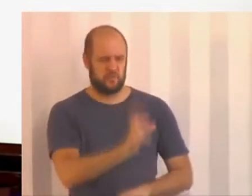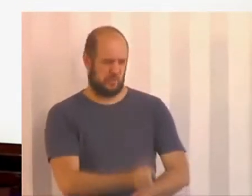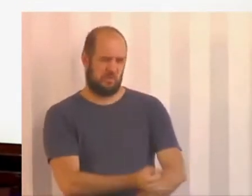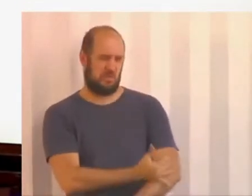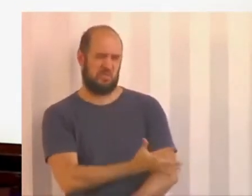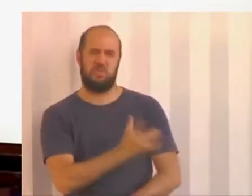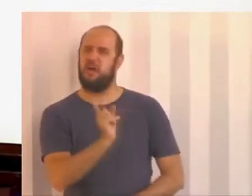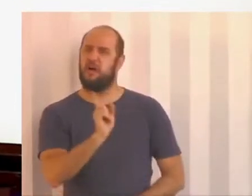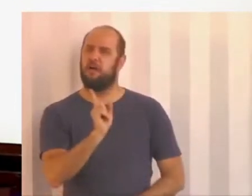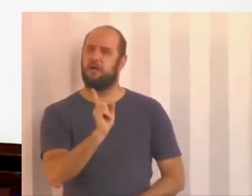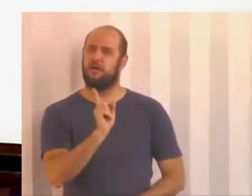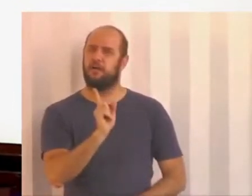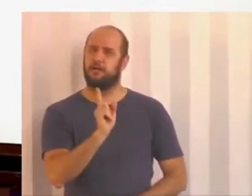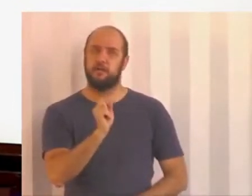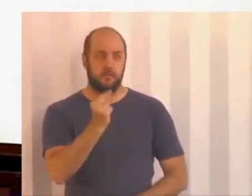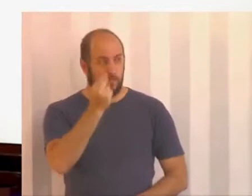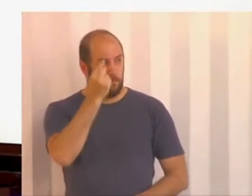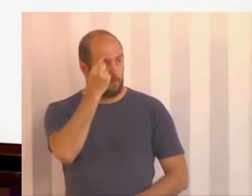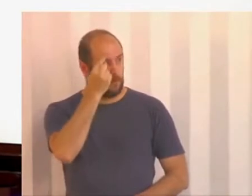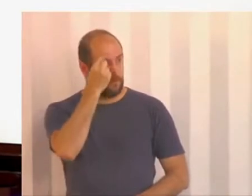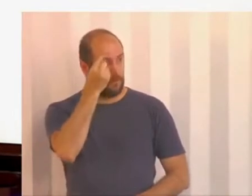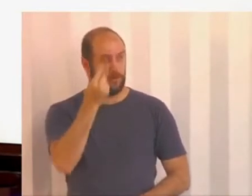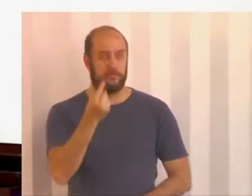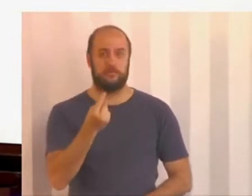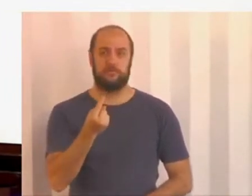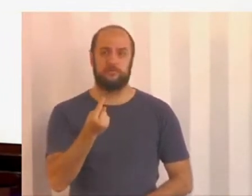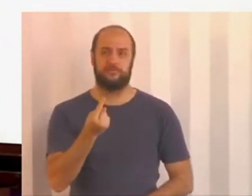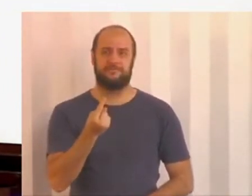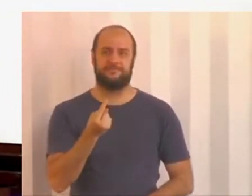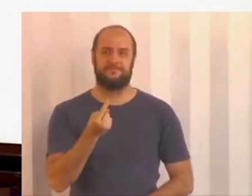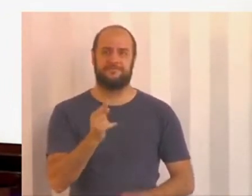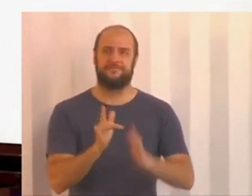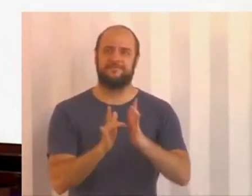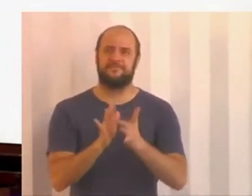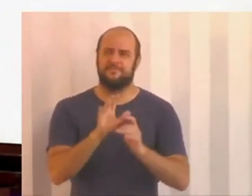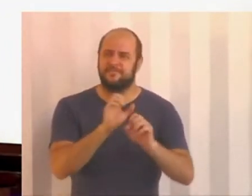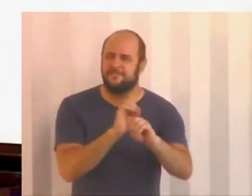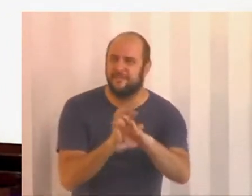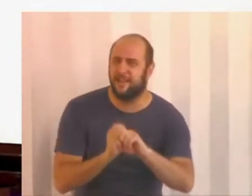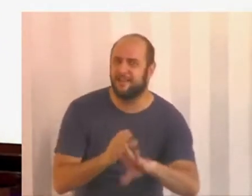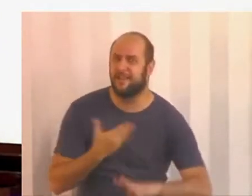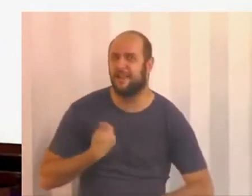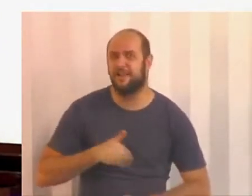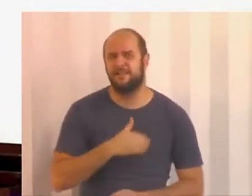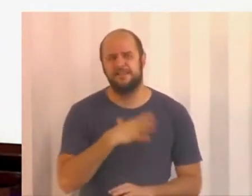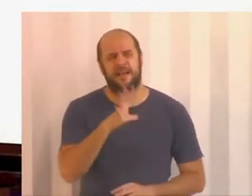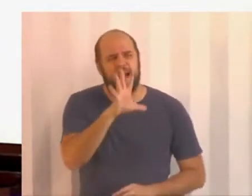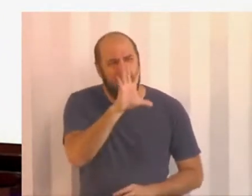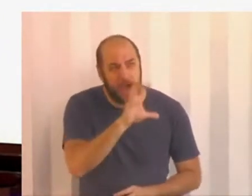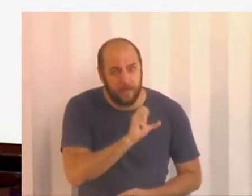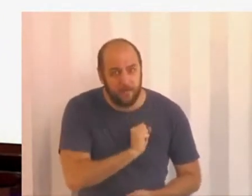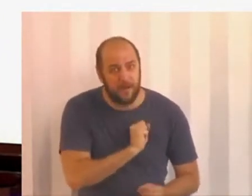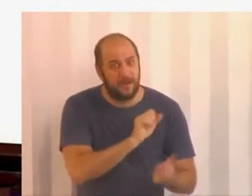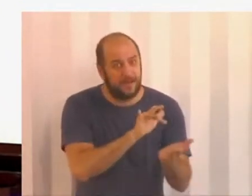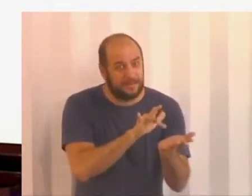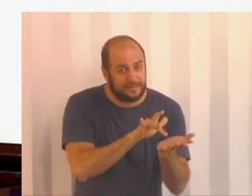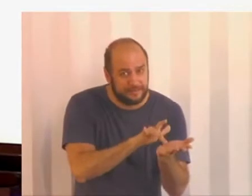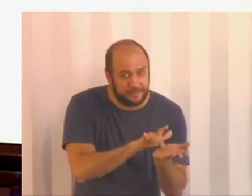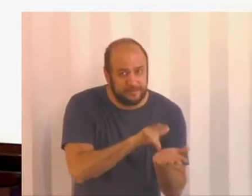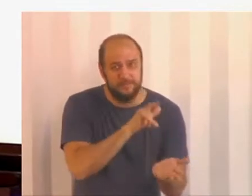a pessoa. Por isso Jesus vai ensinar que devemos amar até mesmo os